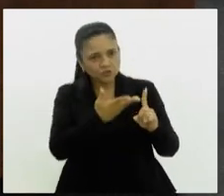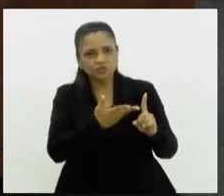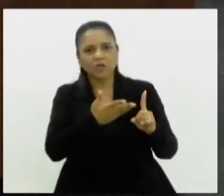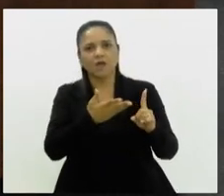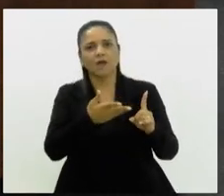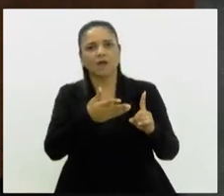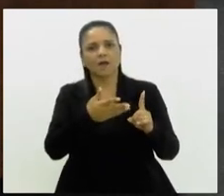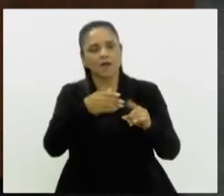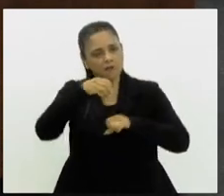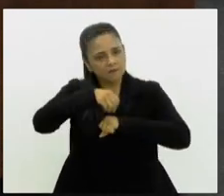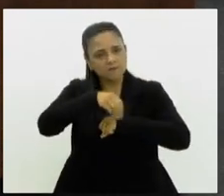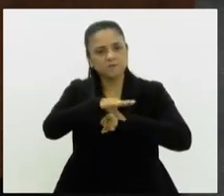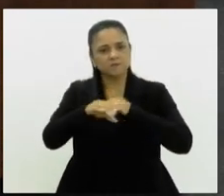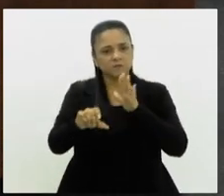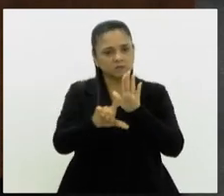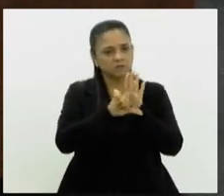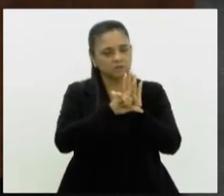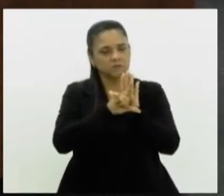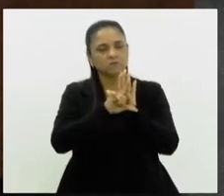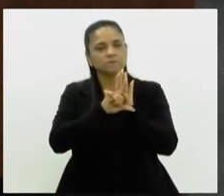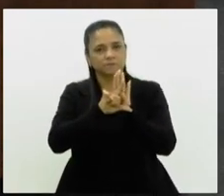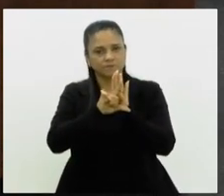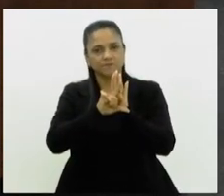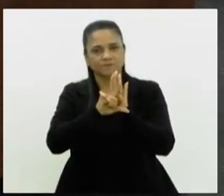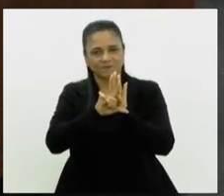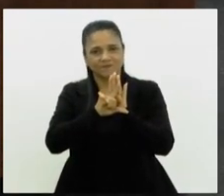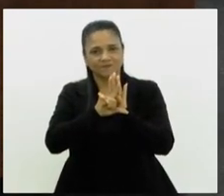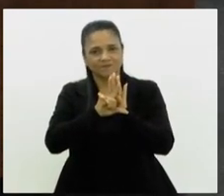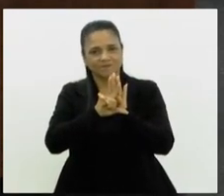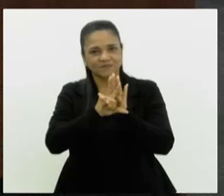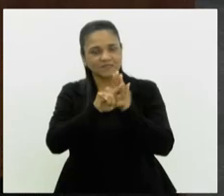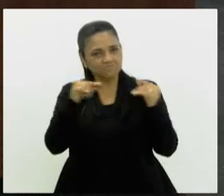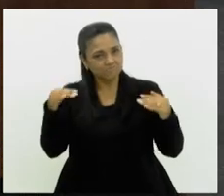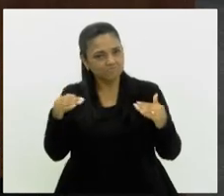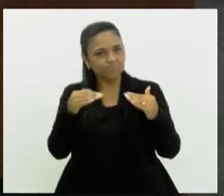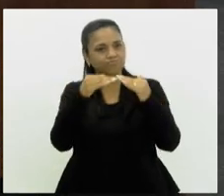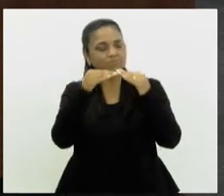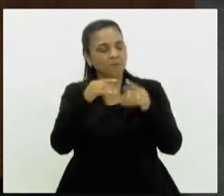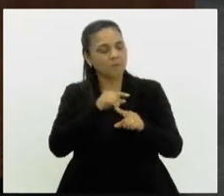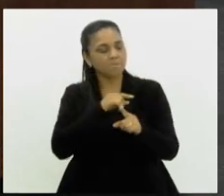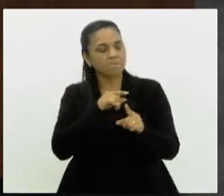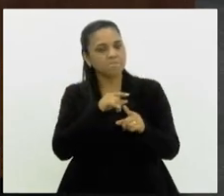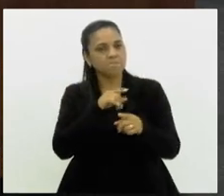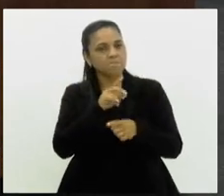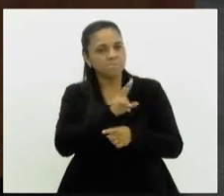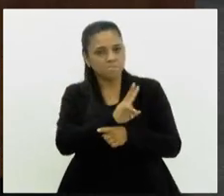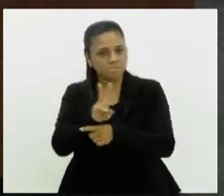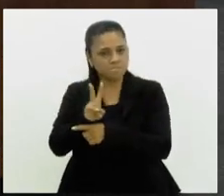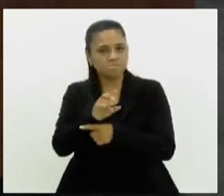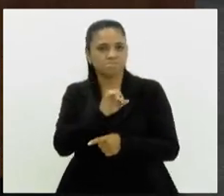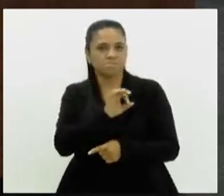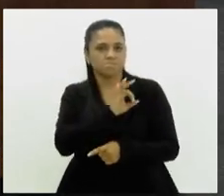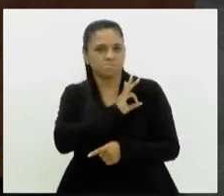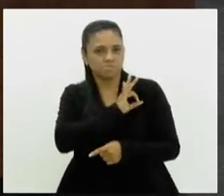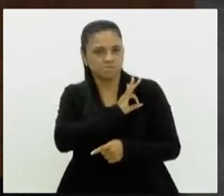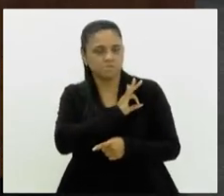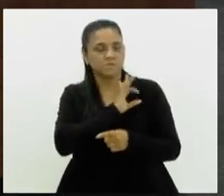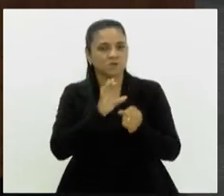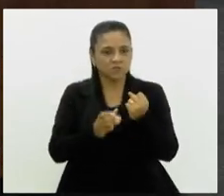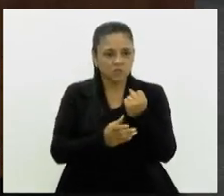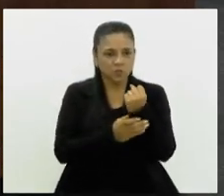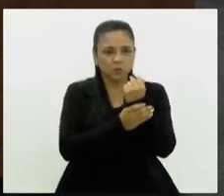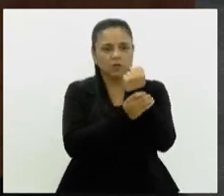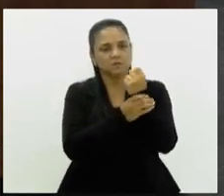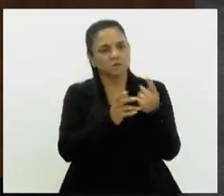indicação legislativa, que vai no sentido de uma polícia mais presente. Sempre apoiamos o segurança